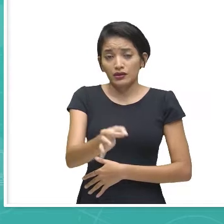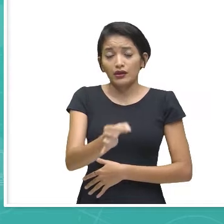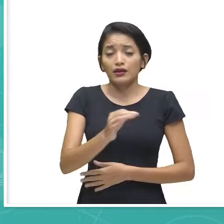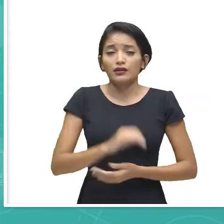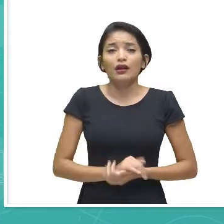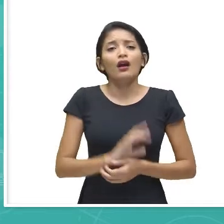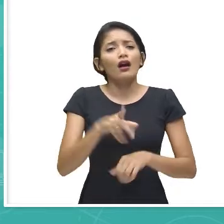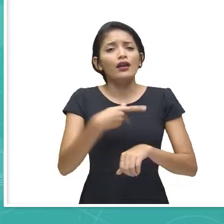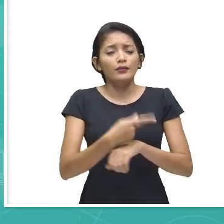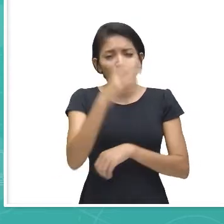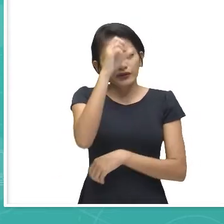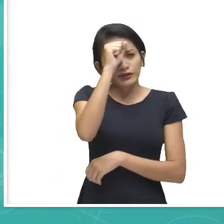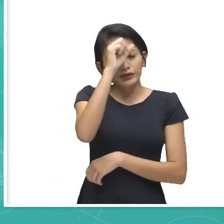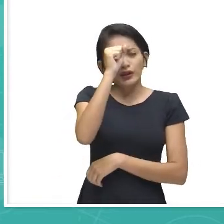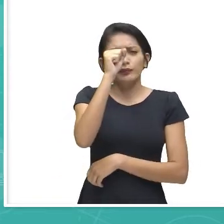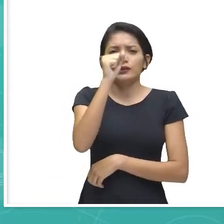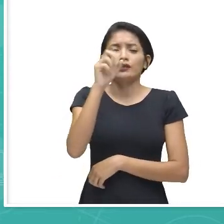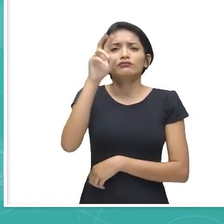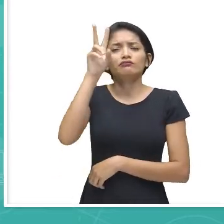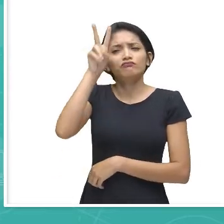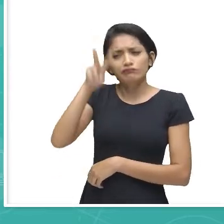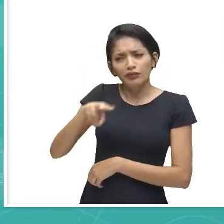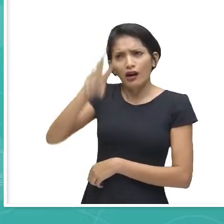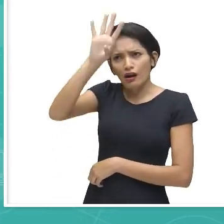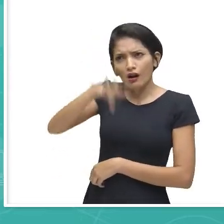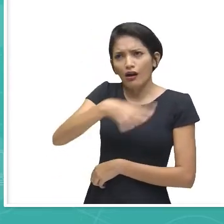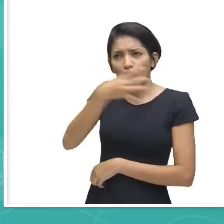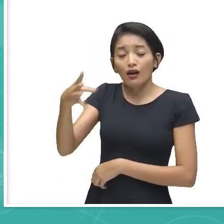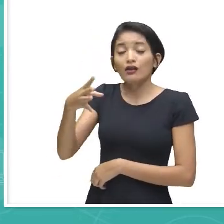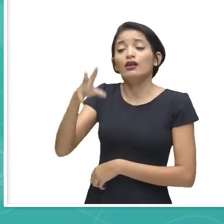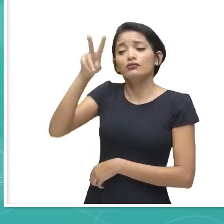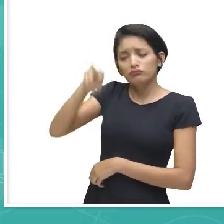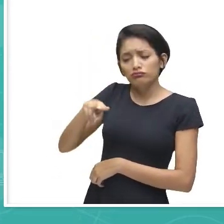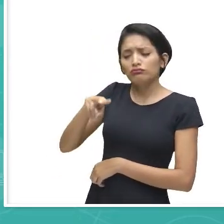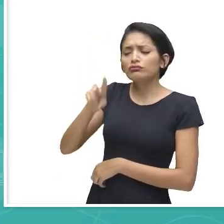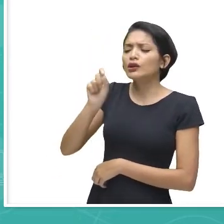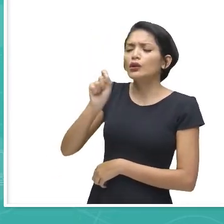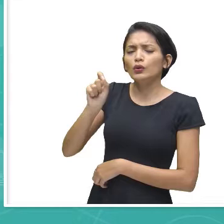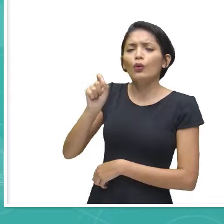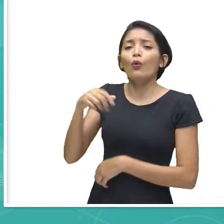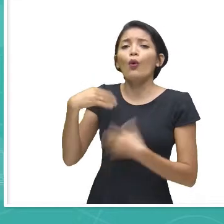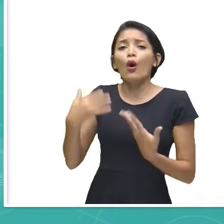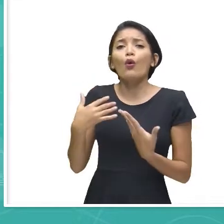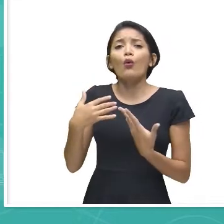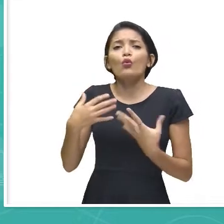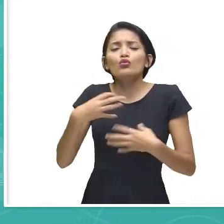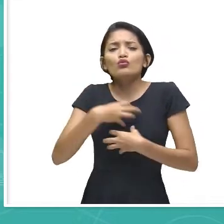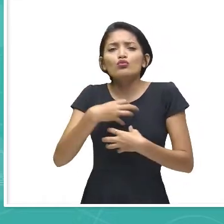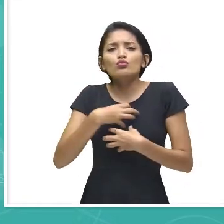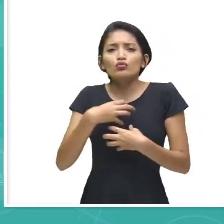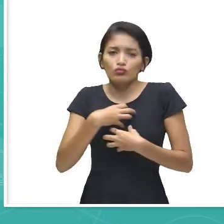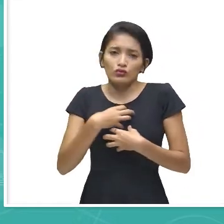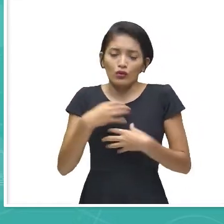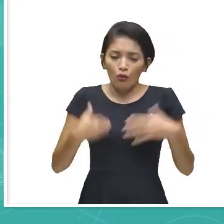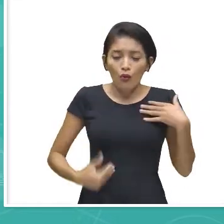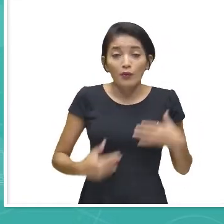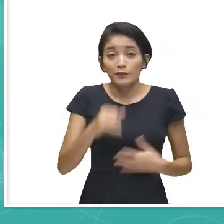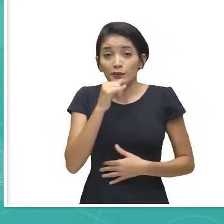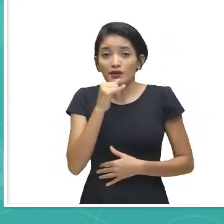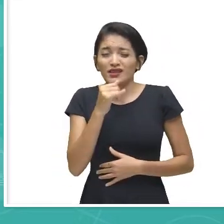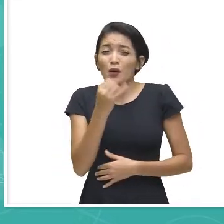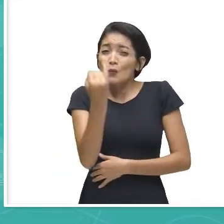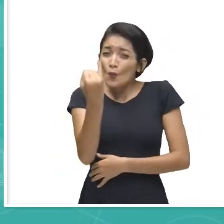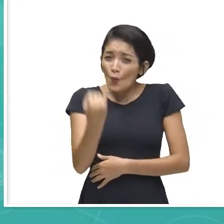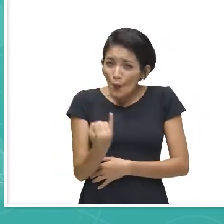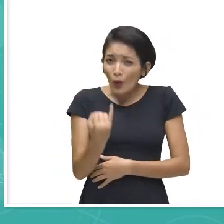vamos aprender a ler numa tabela e lá a gente vai verificar qual é o nosso estado nutricional. Se a gente está